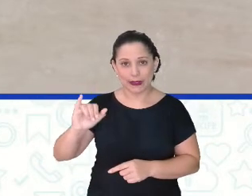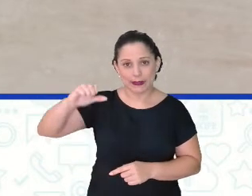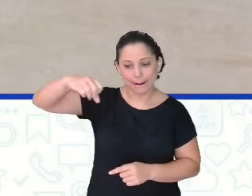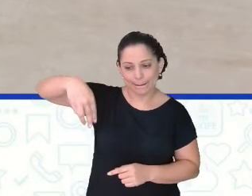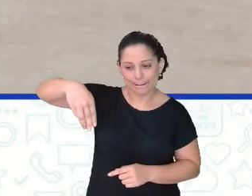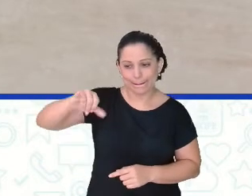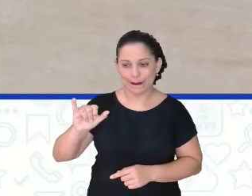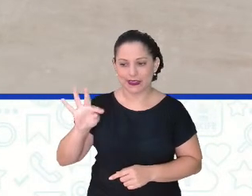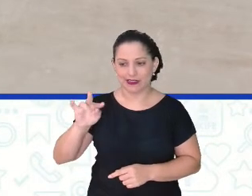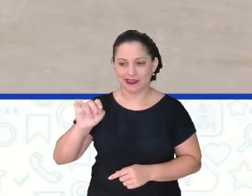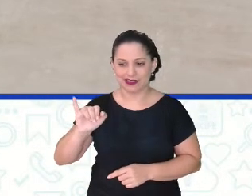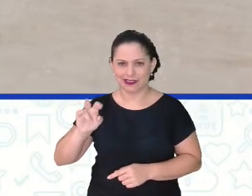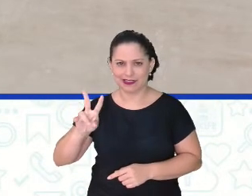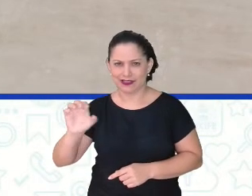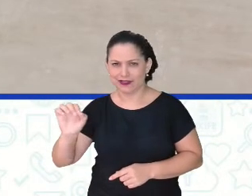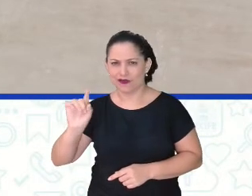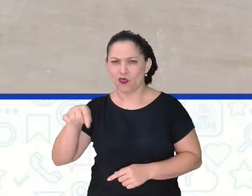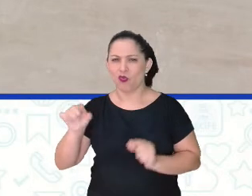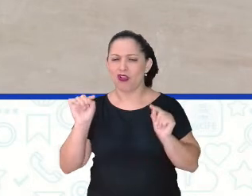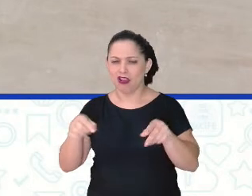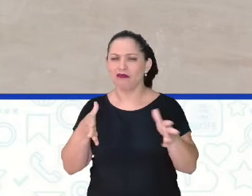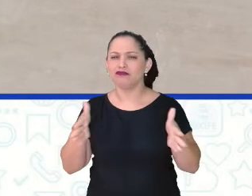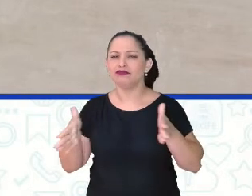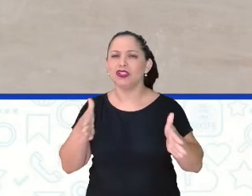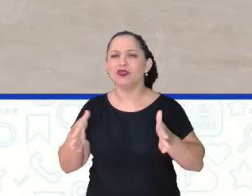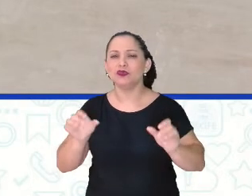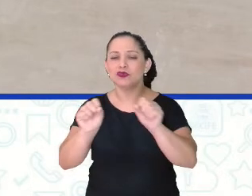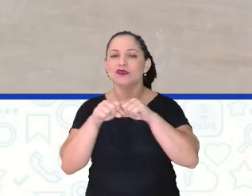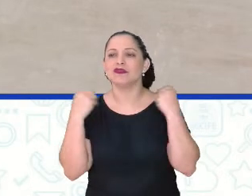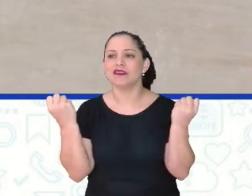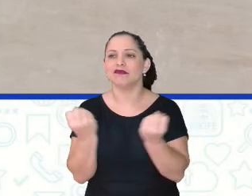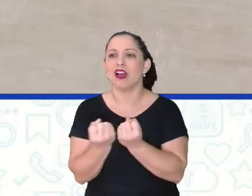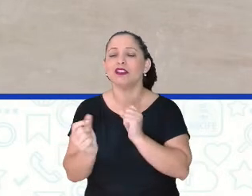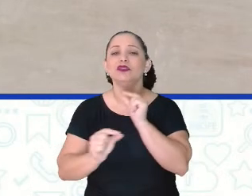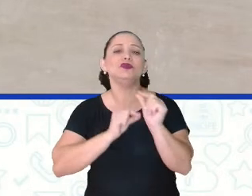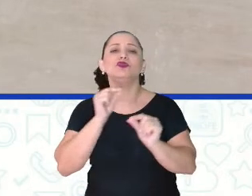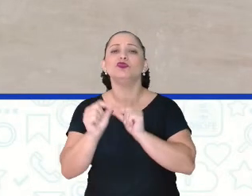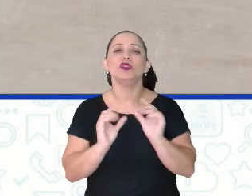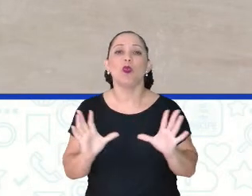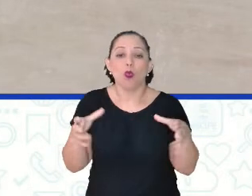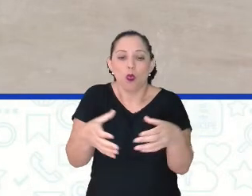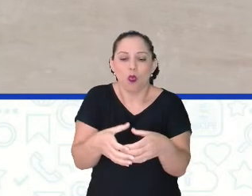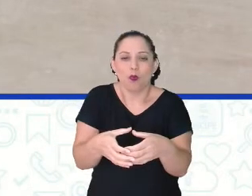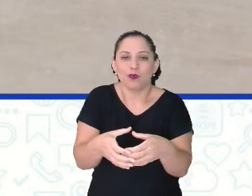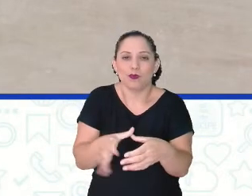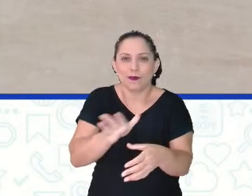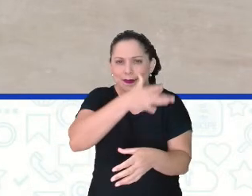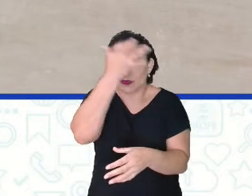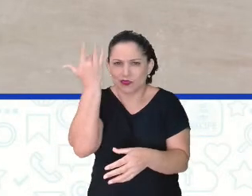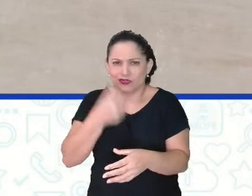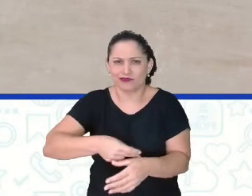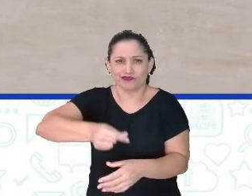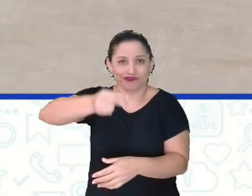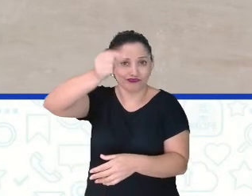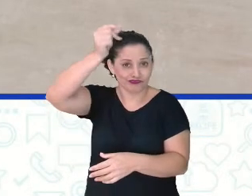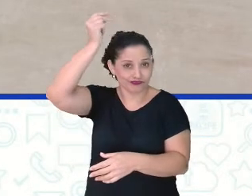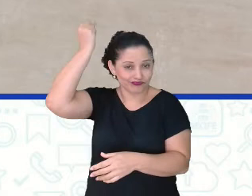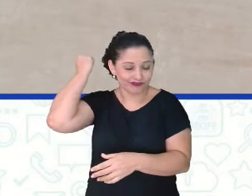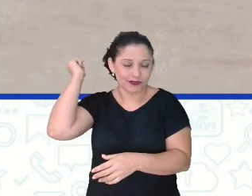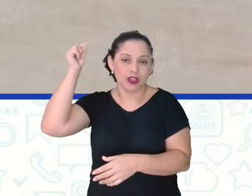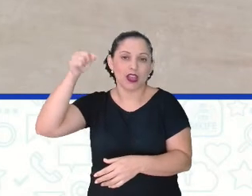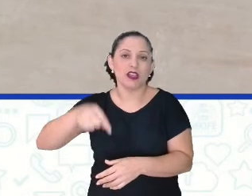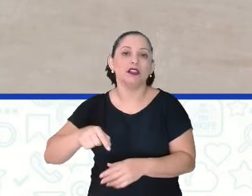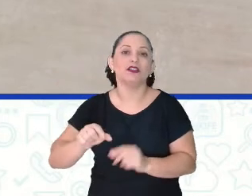comunal, a sociedade, ó, daí, a sociedade, o grupo que vivia, eles, ó,